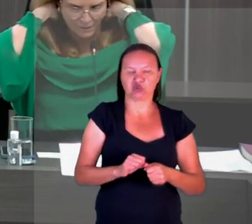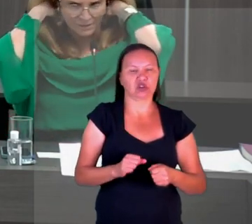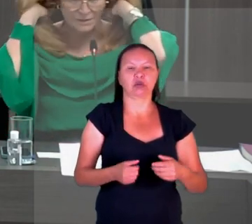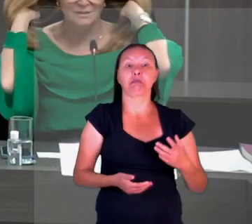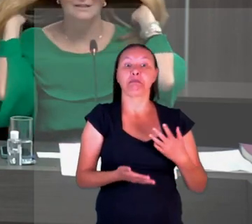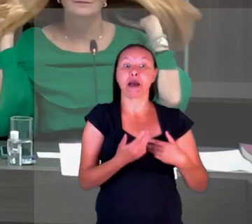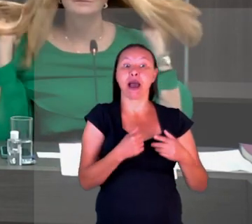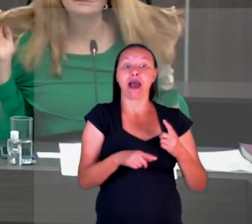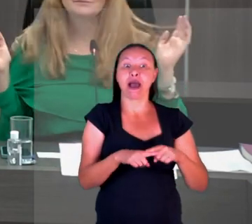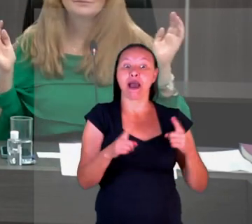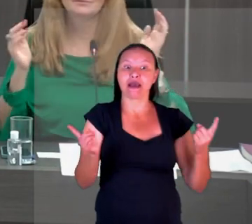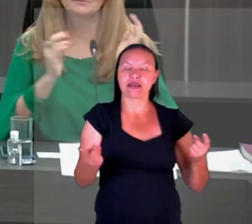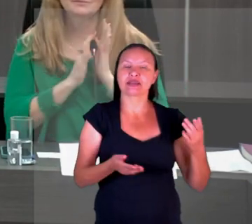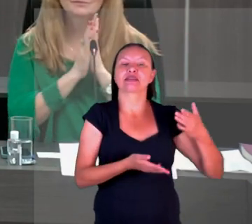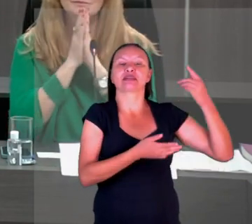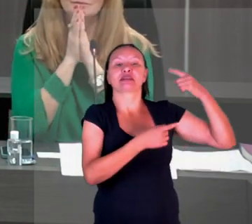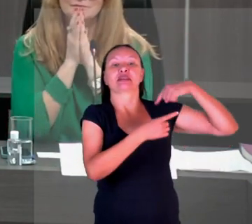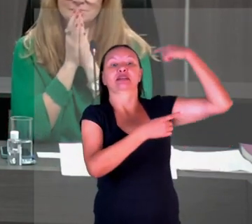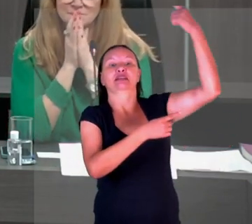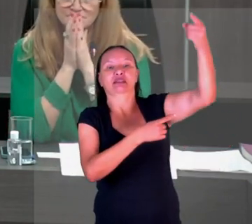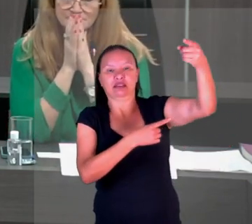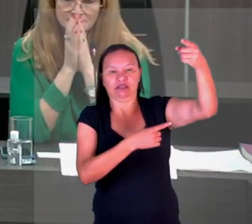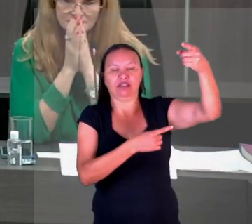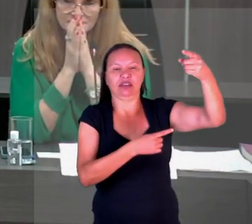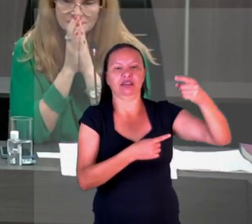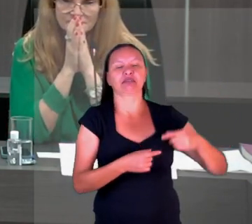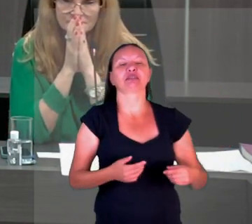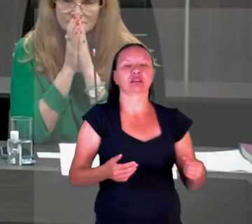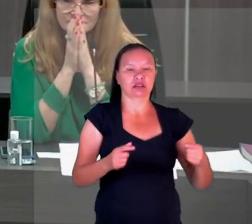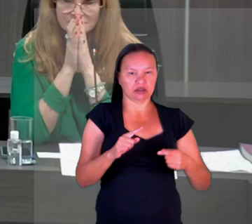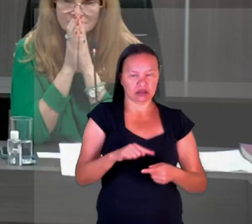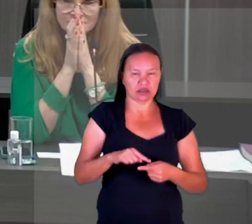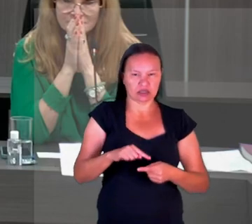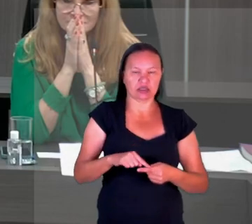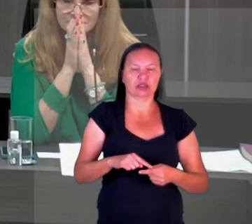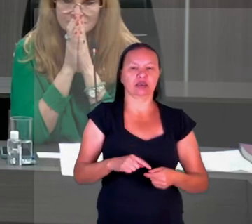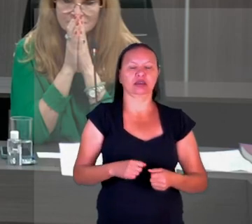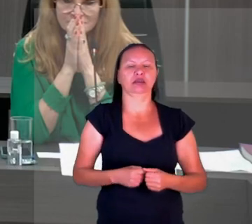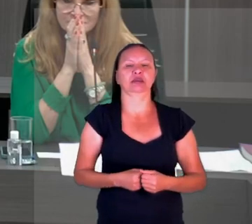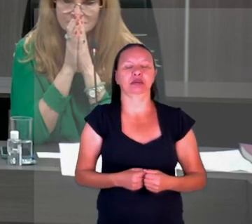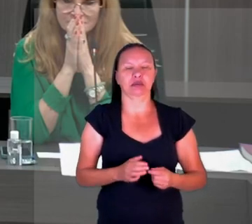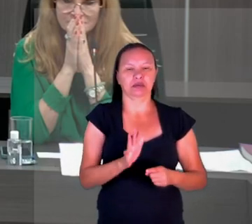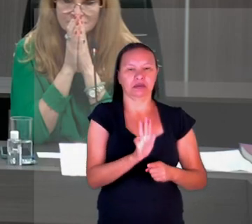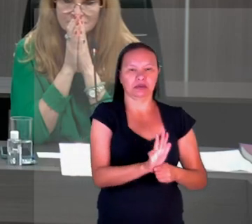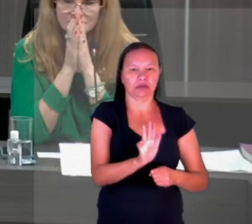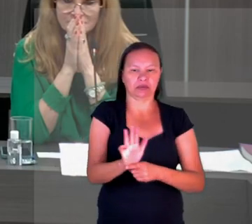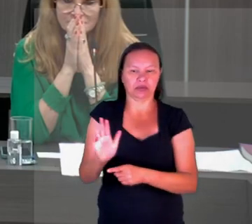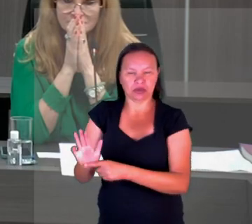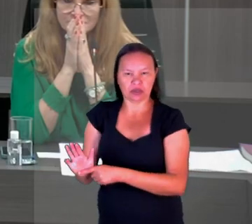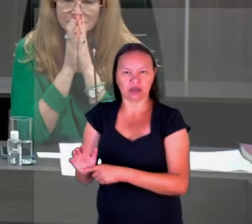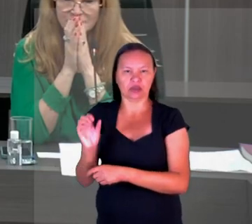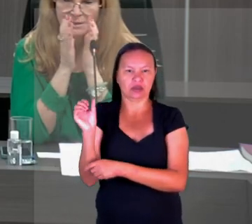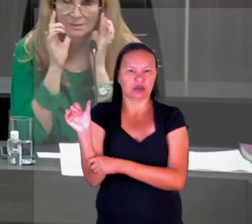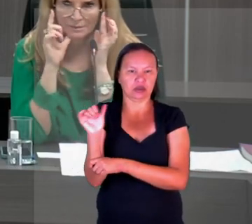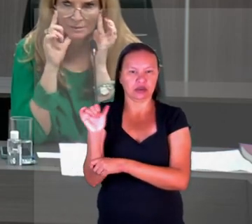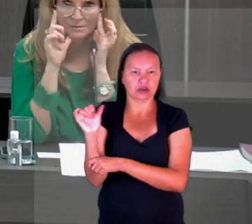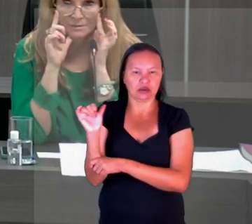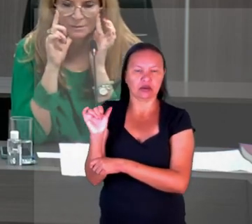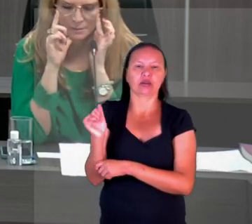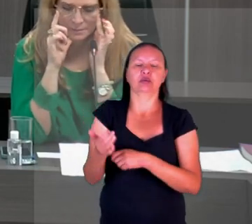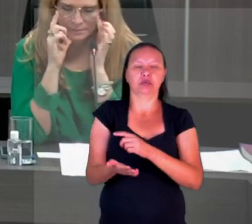conseguir Lembrando que a gente ainda vai ter um espaço de debate Então as pessoas presencialmente ou online já podem se